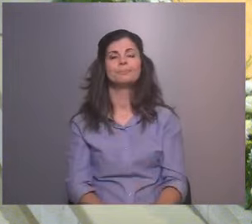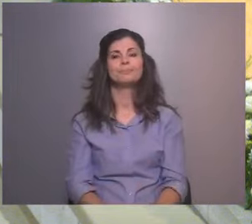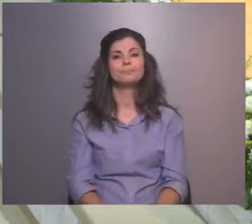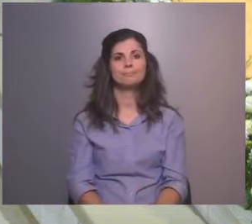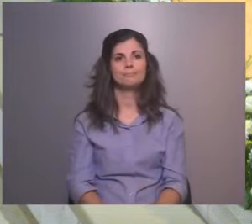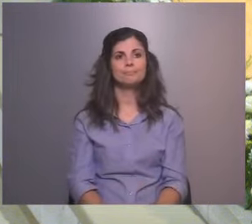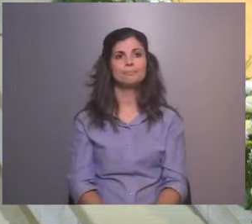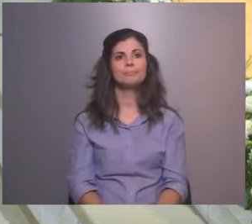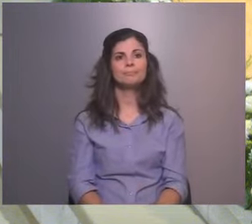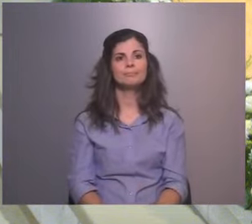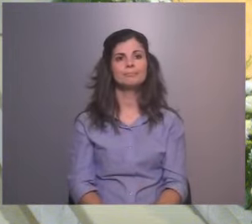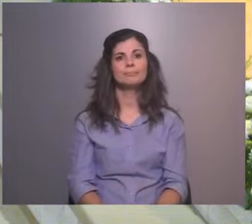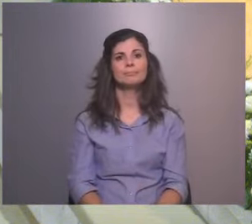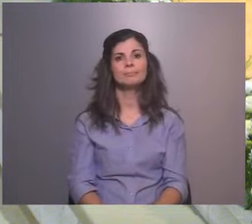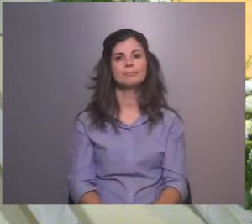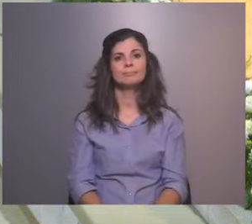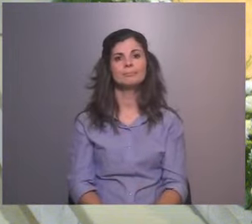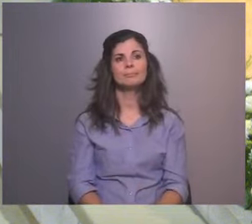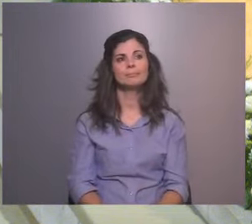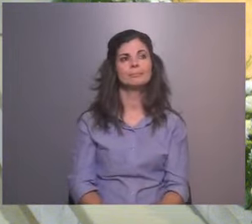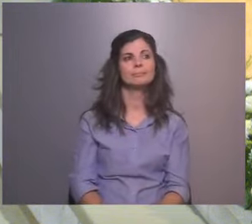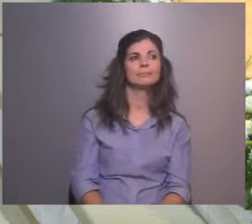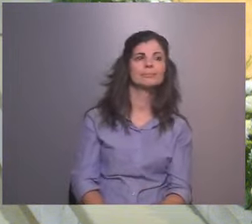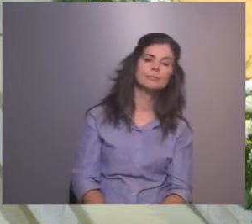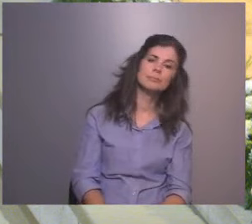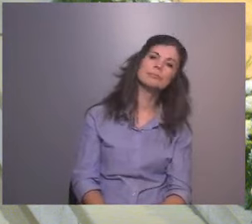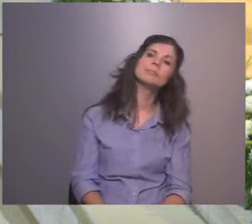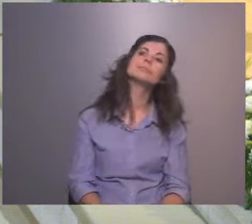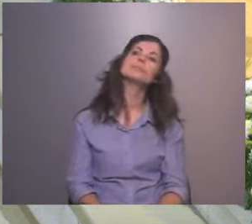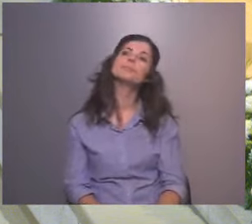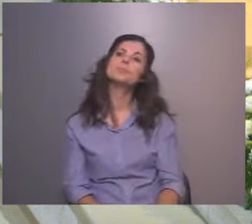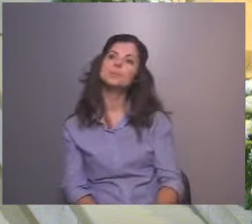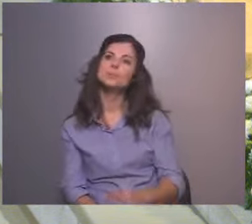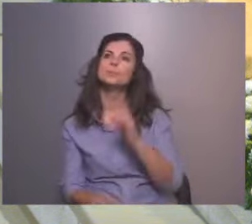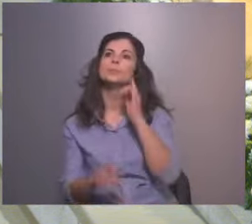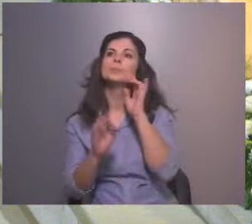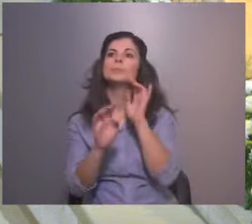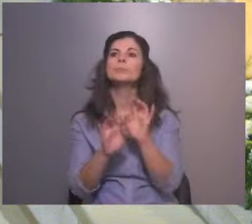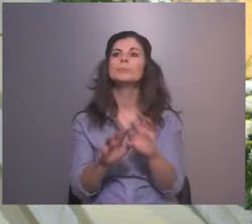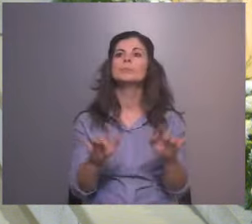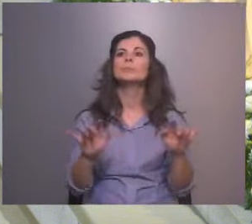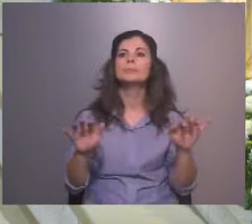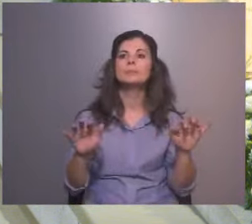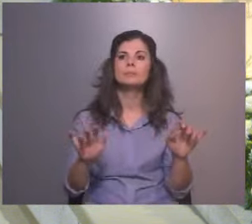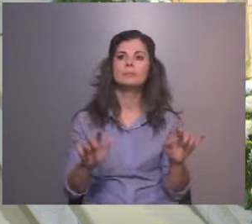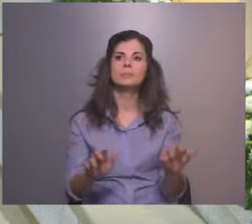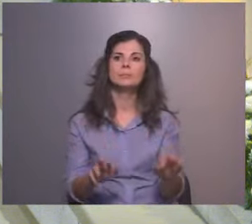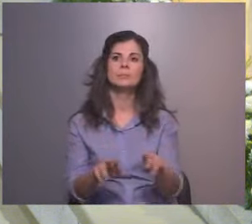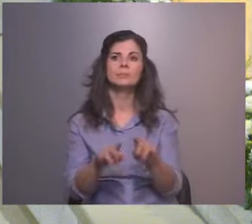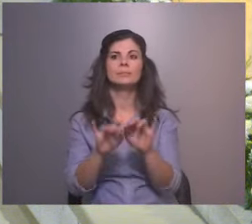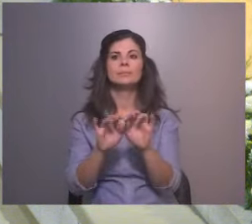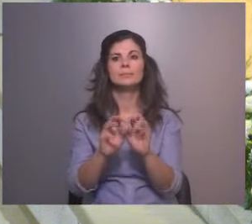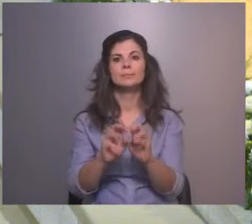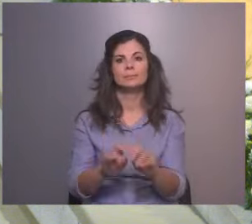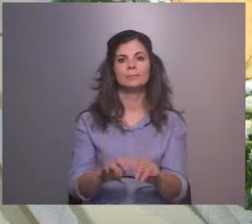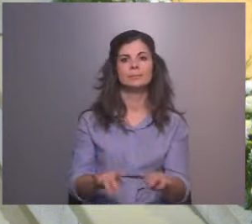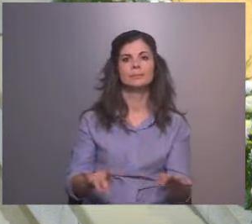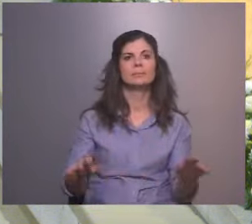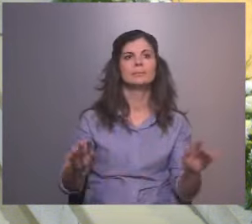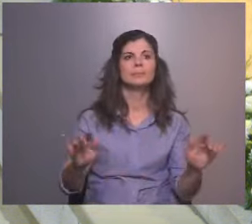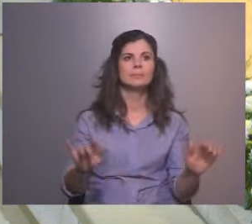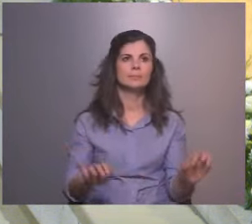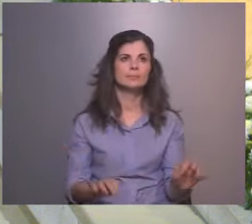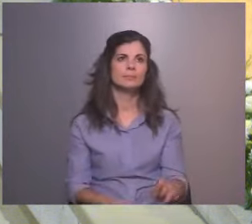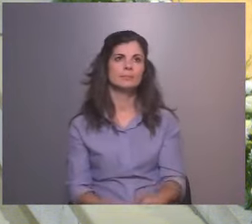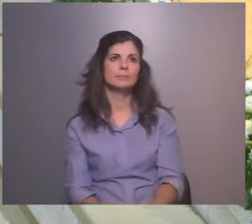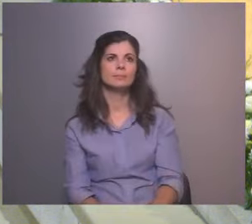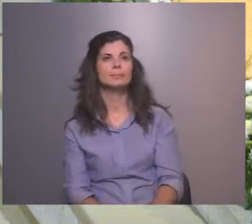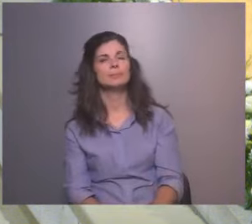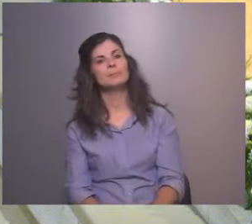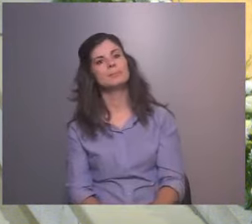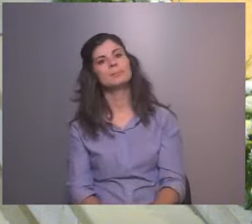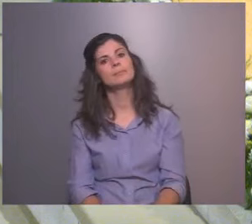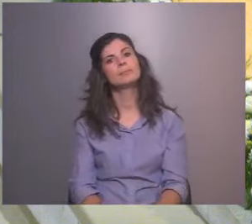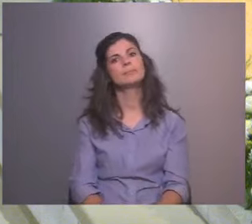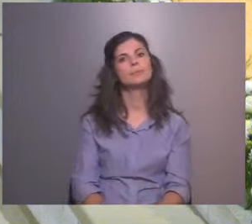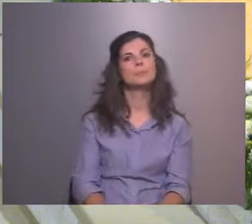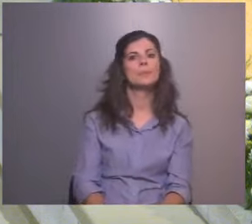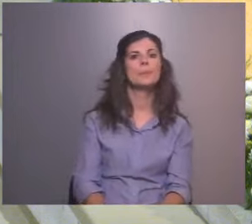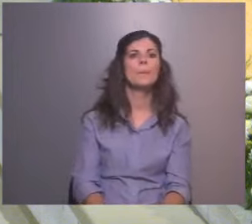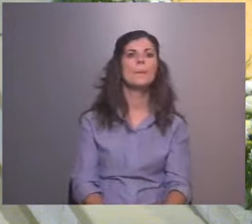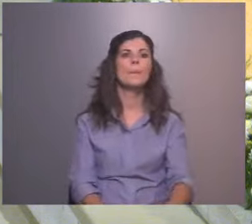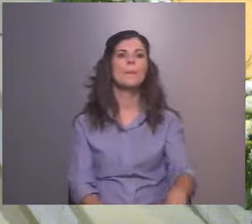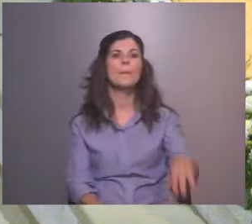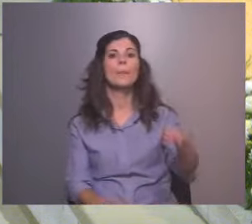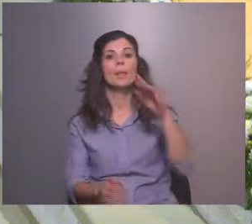nos dê a paz do Senhor. Dizemos todos em latim, Regina Pacis,